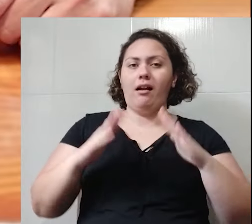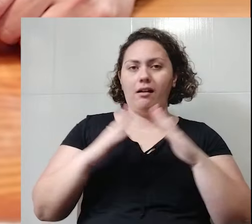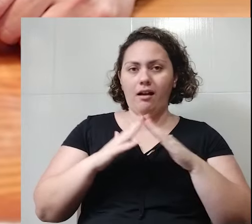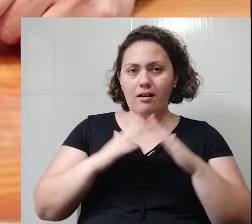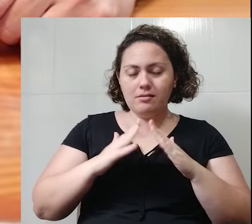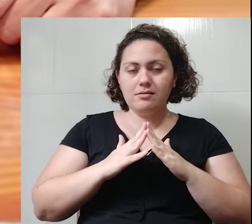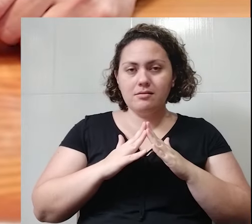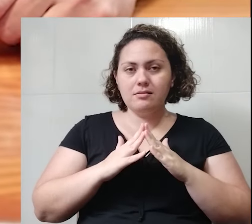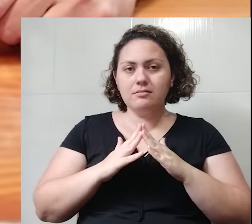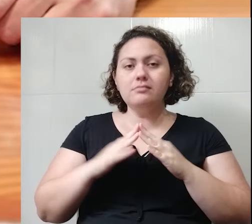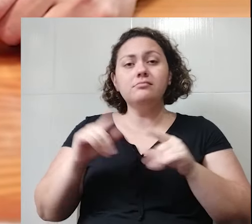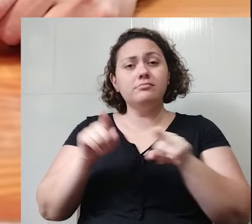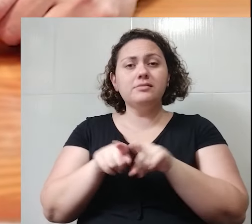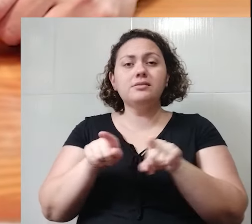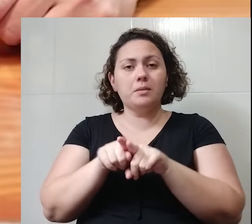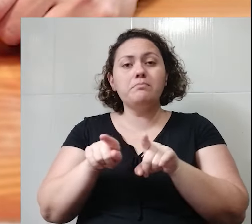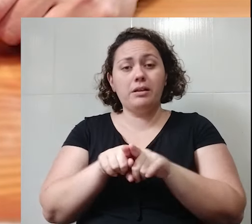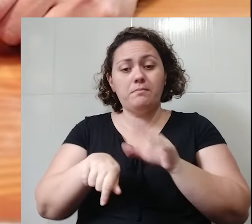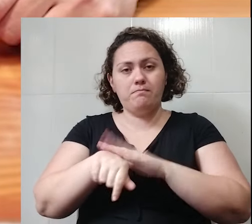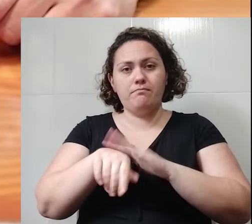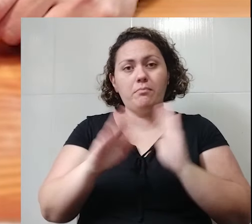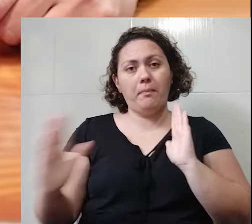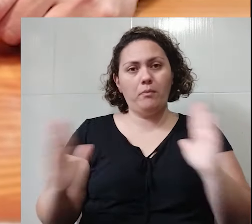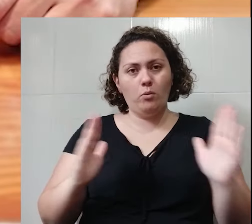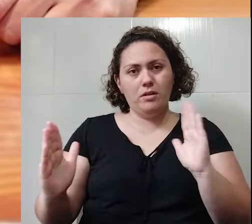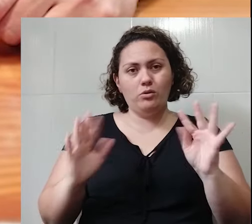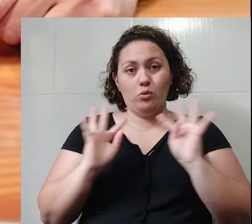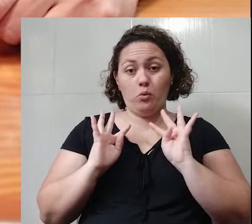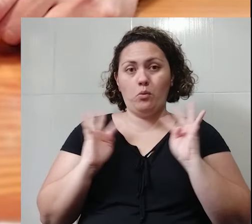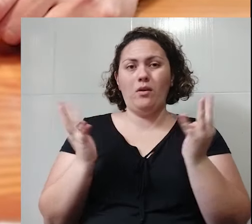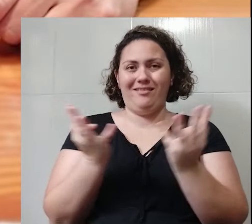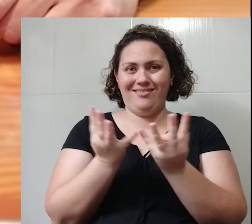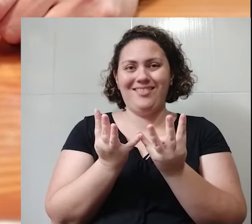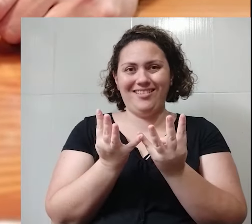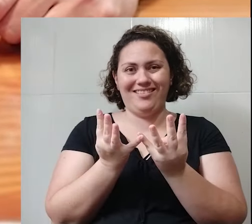em casa, e manterem, né, nesse período